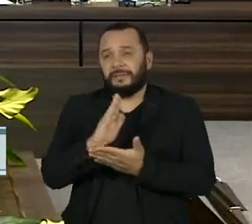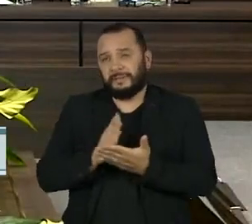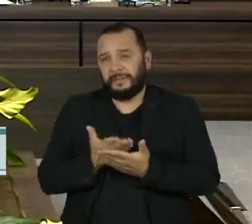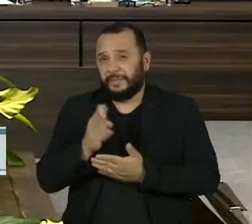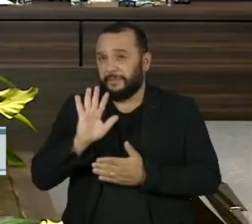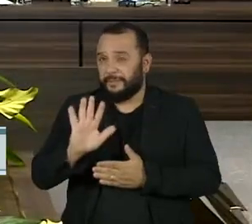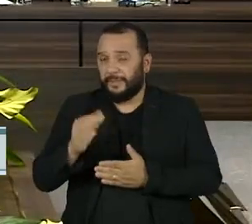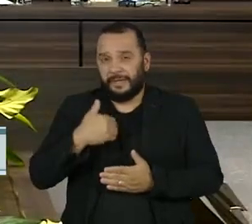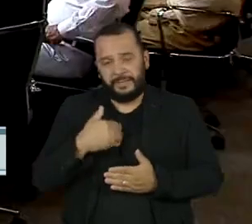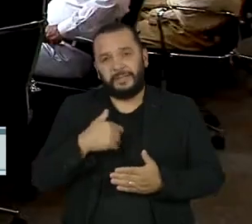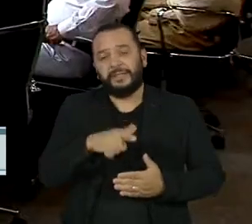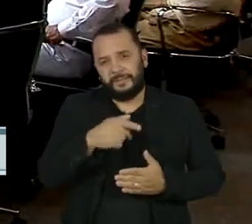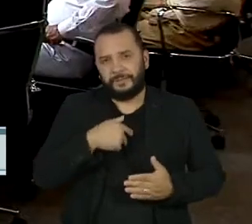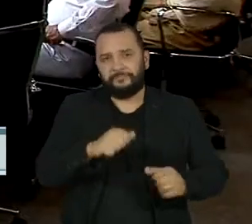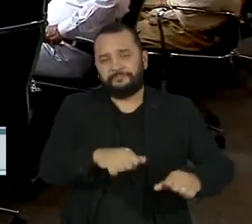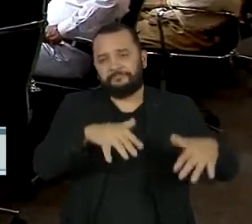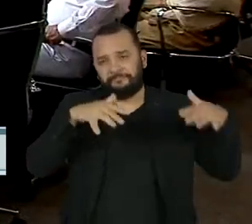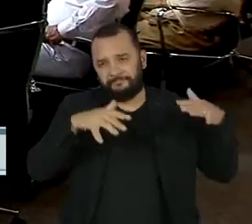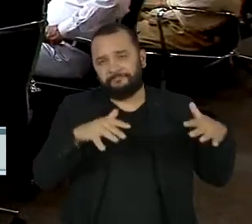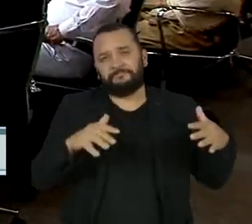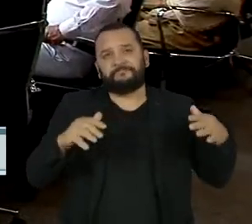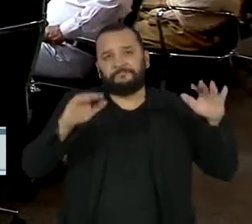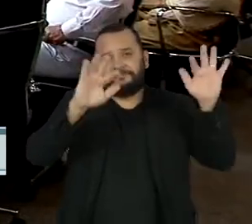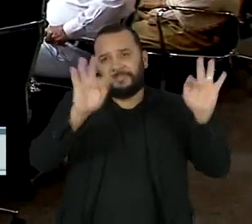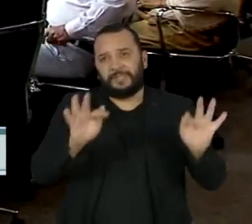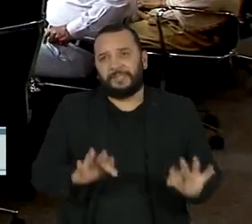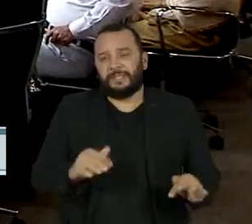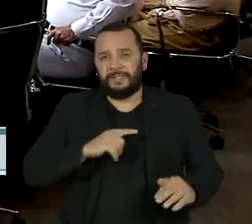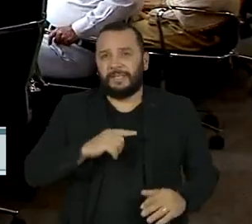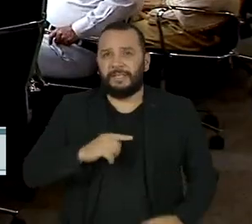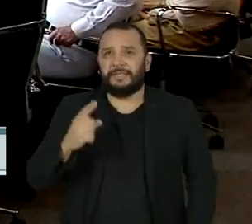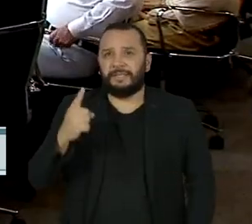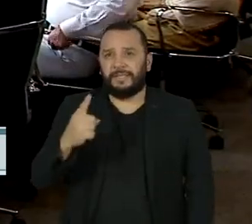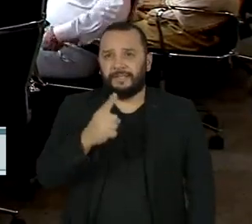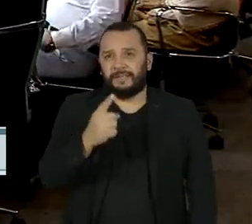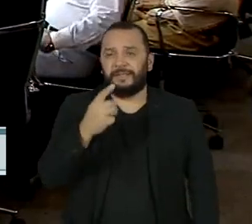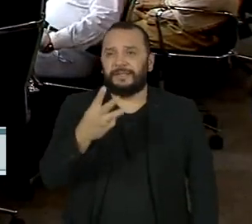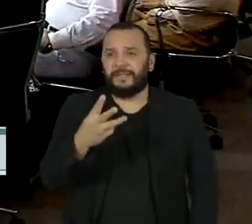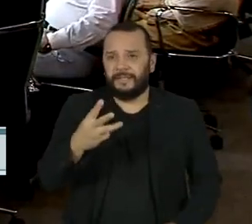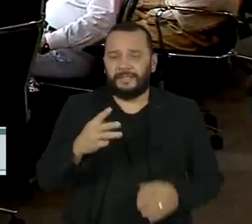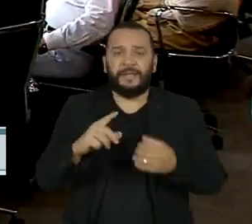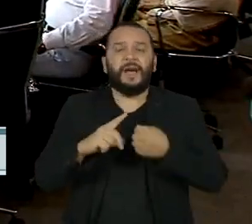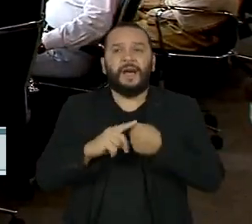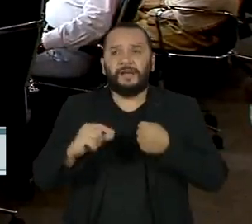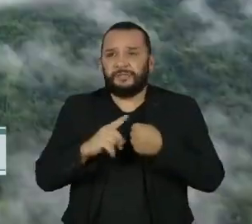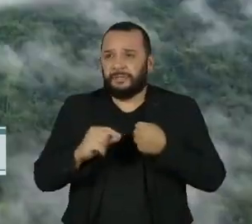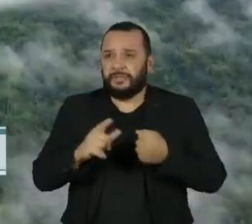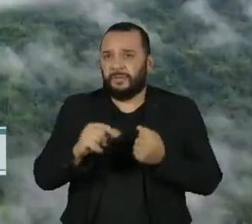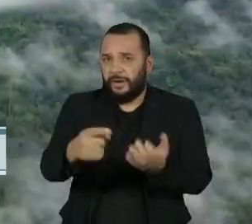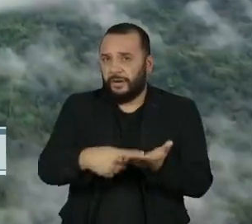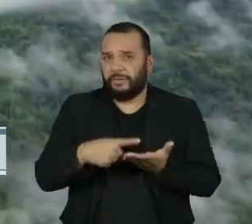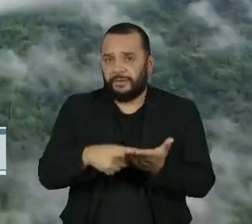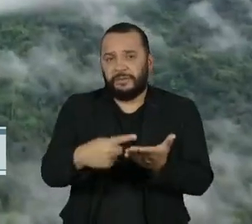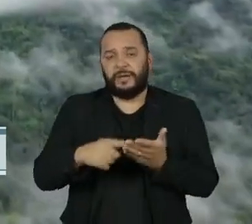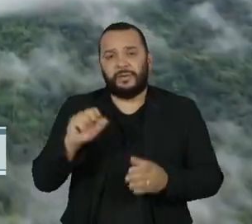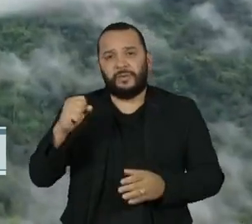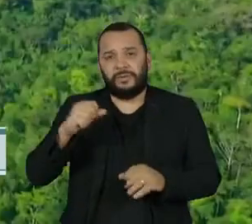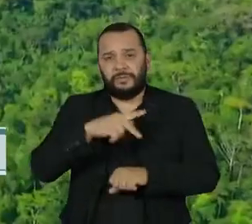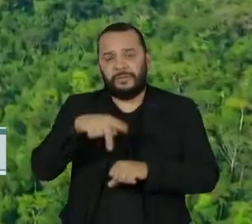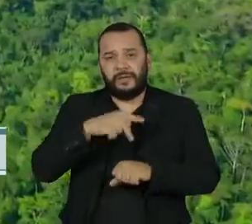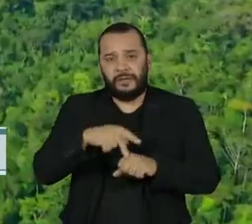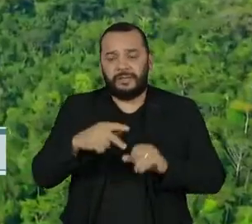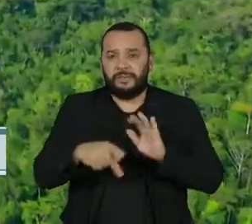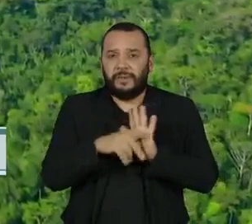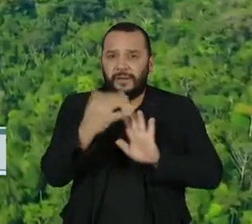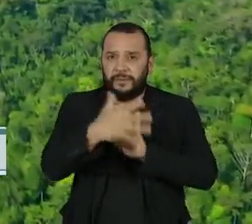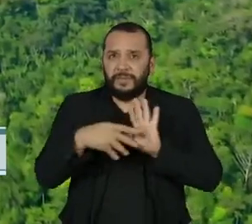realização da Cúpula é comemorada a declaração tem 113 artigos acordados pelos oito países Amazônicos para a preservação da floresta